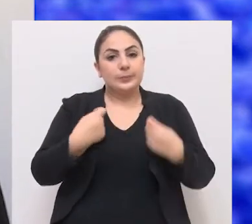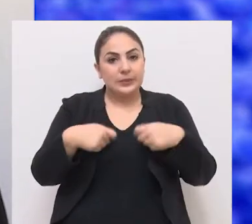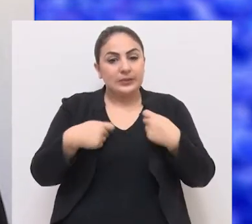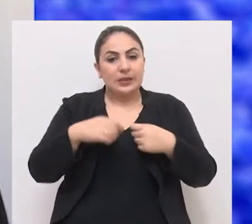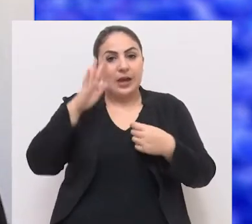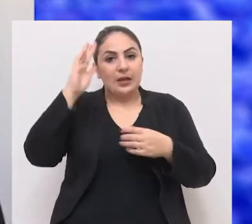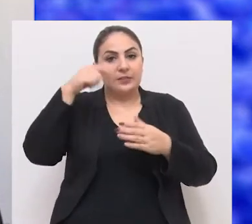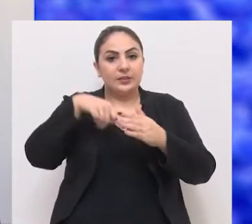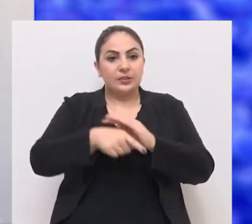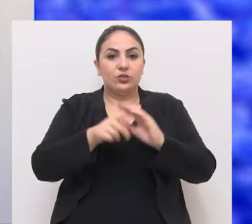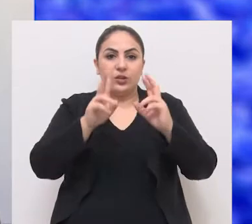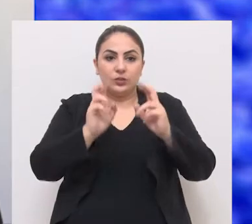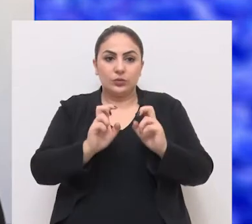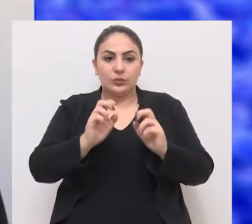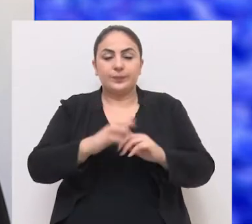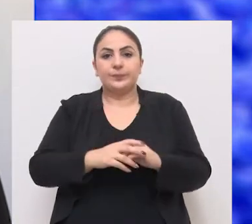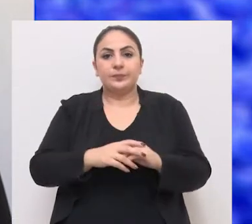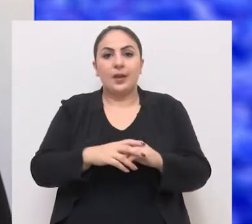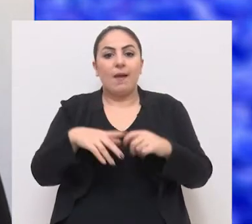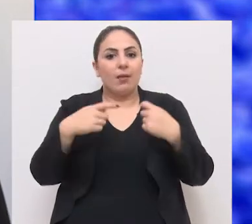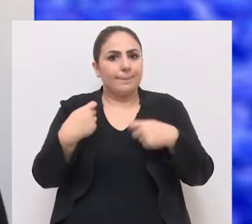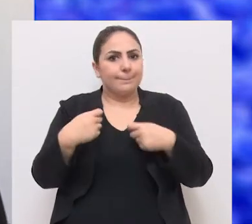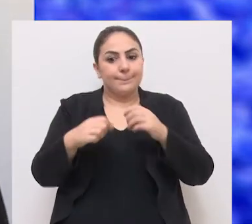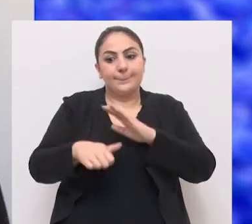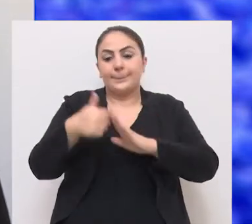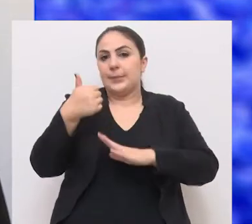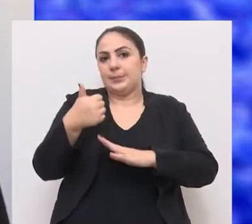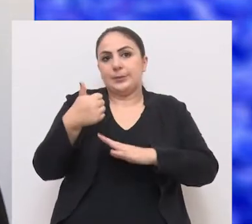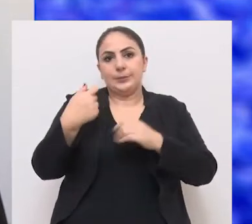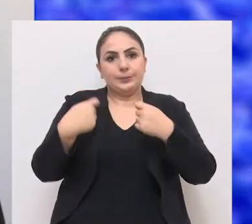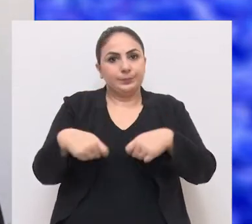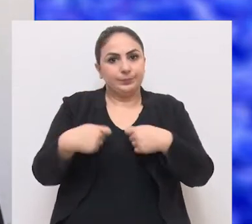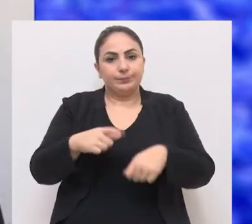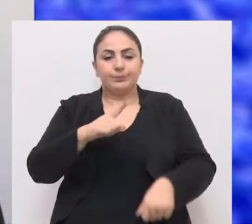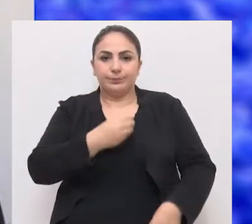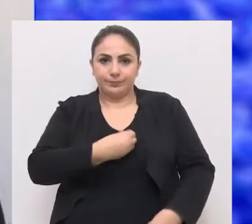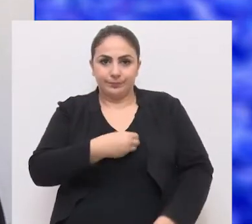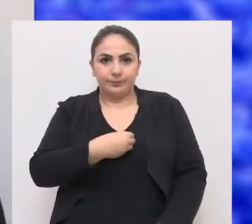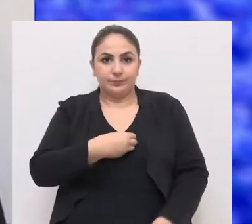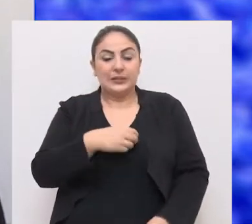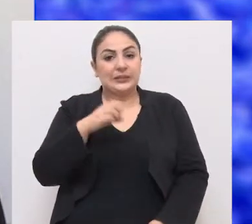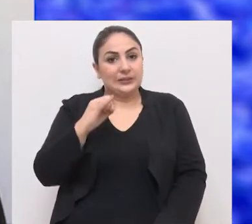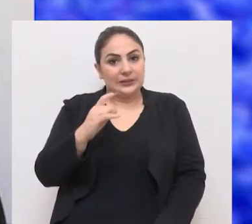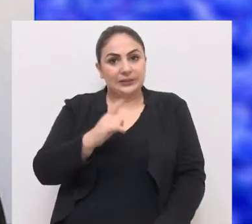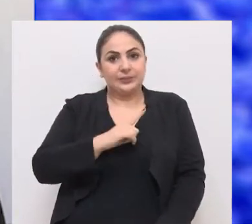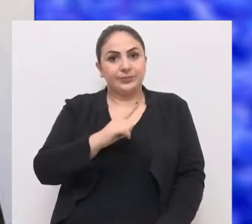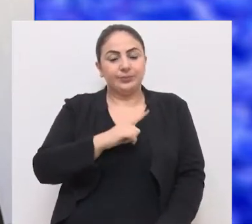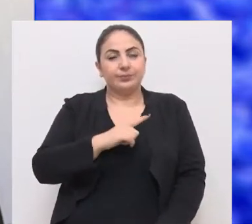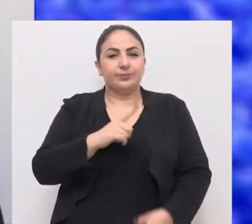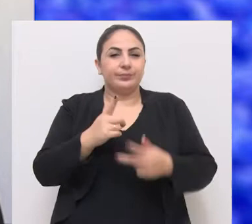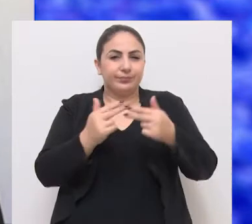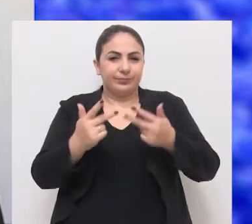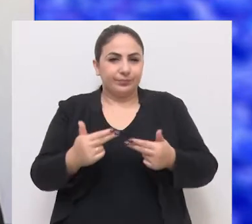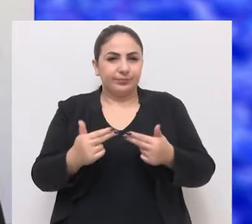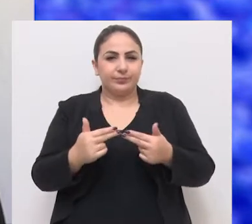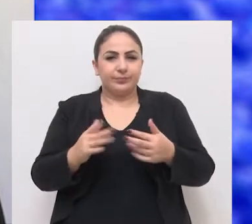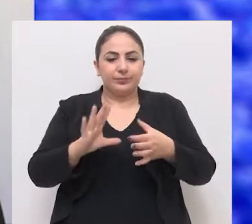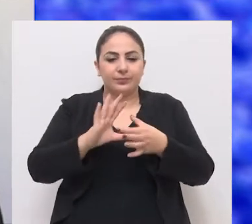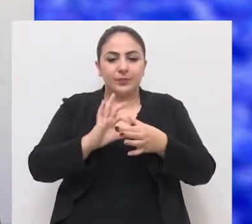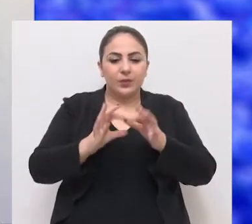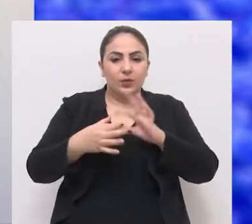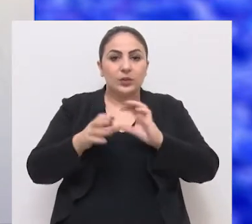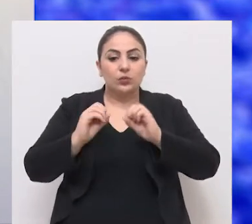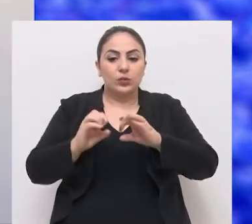sobre a autoridade com os filhos, é que primeiramente ela precisa existir. Né? Se tem algumas